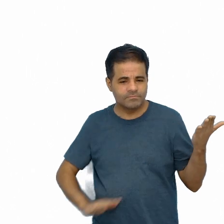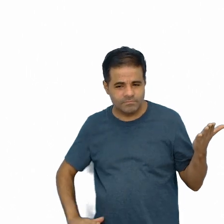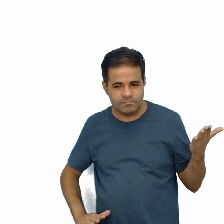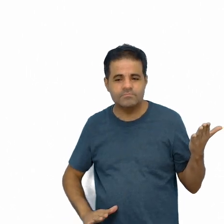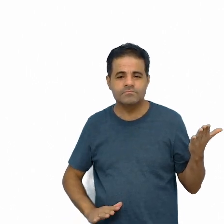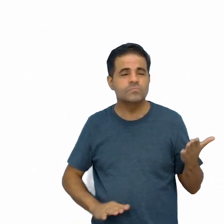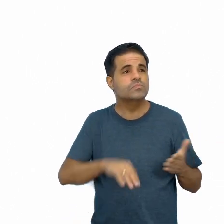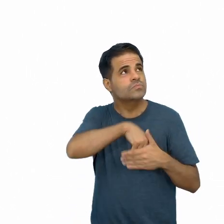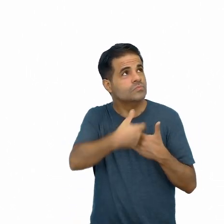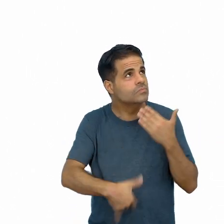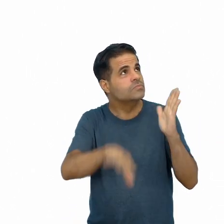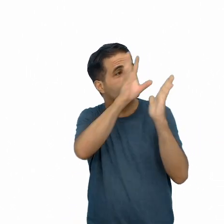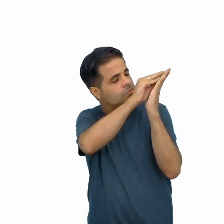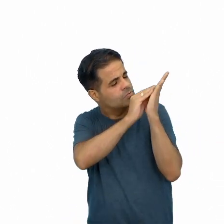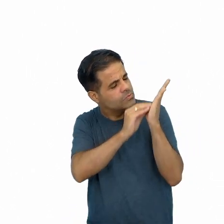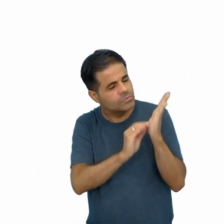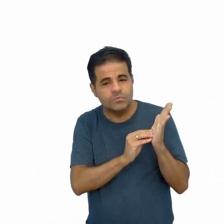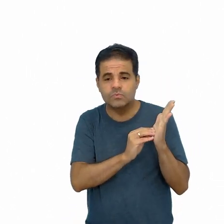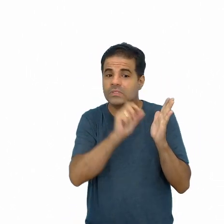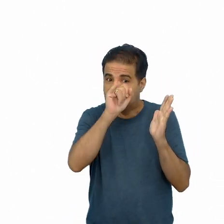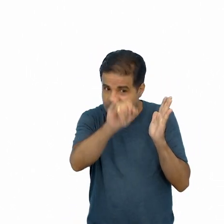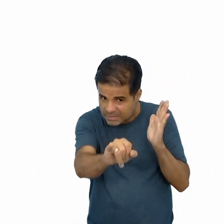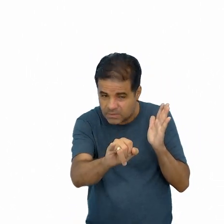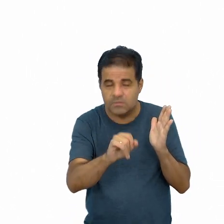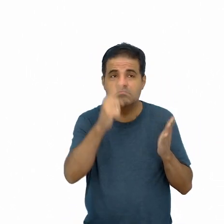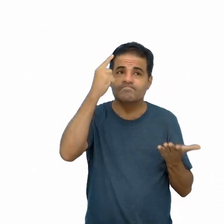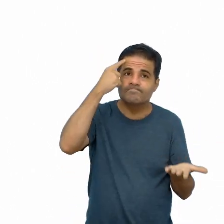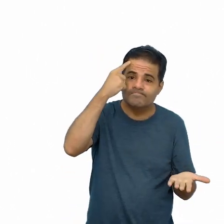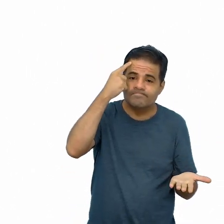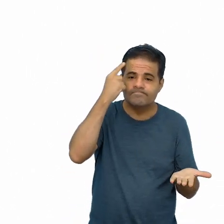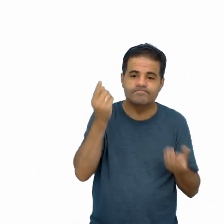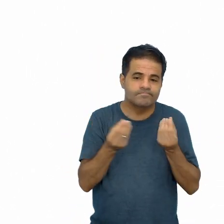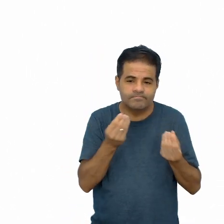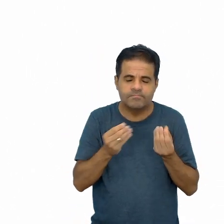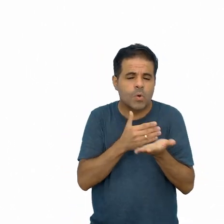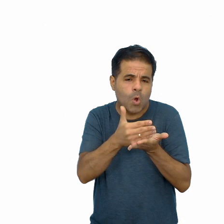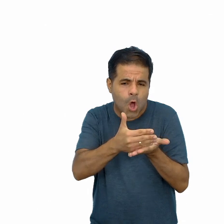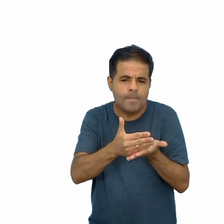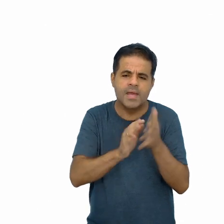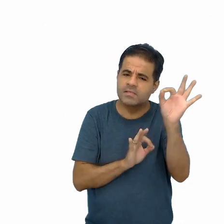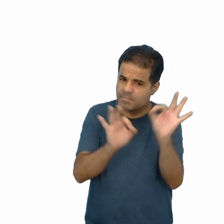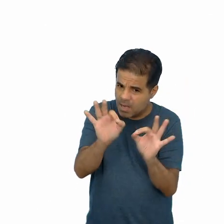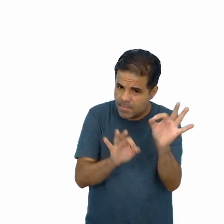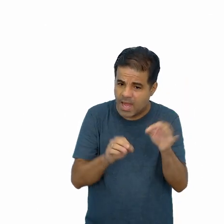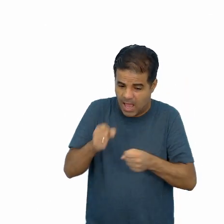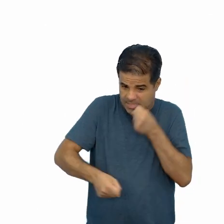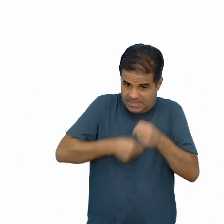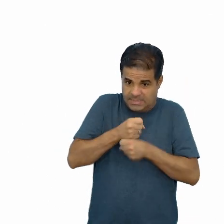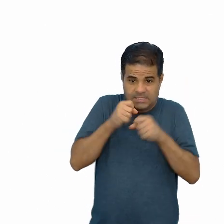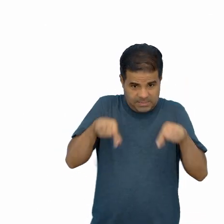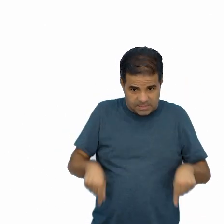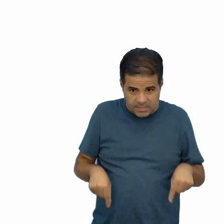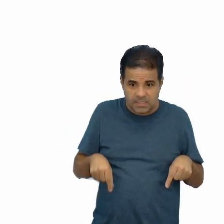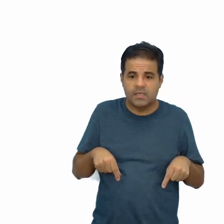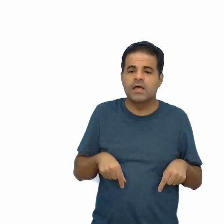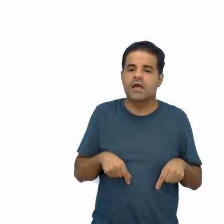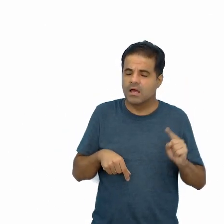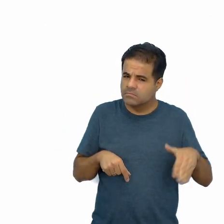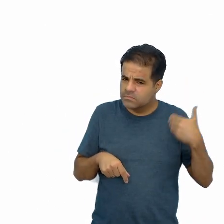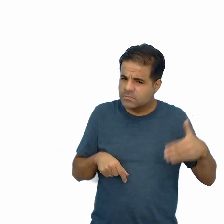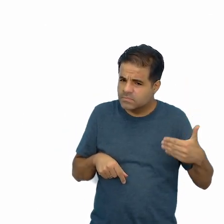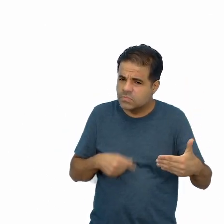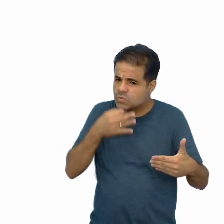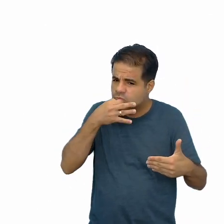e conteúdos. Então, assim, se você faz isso, começa a fazer isso esse ano, aos poucos, assim como